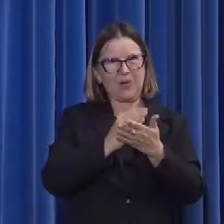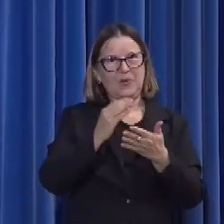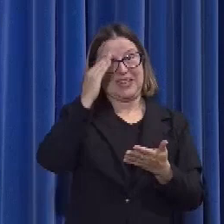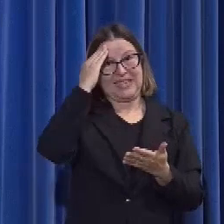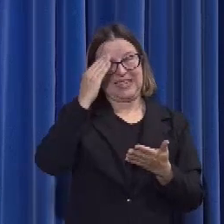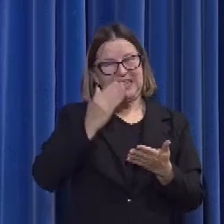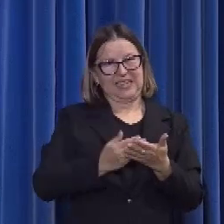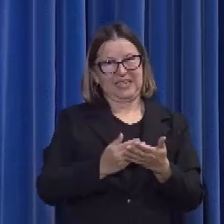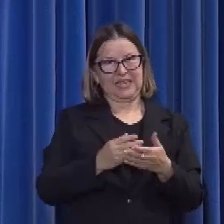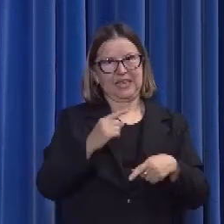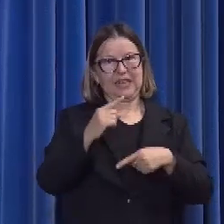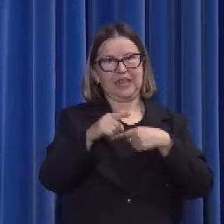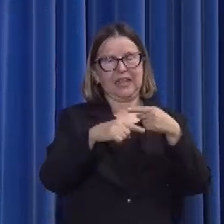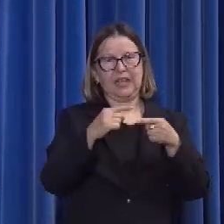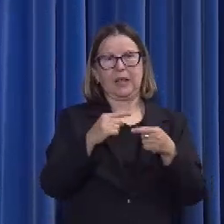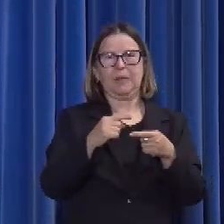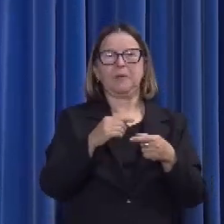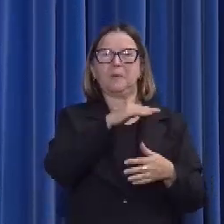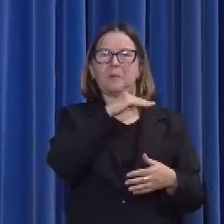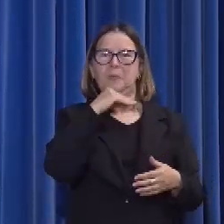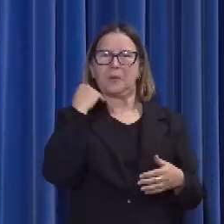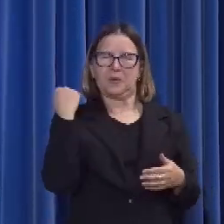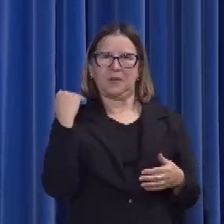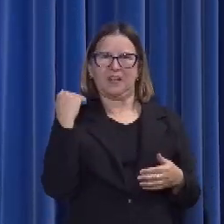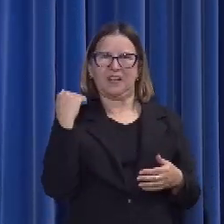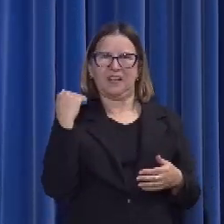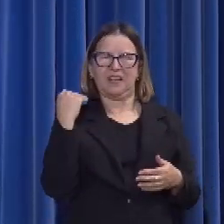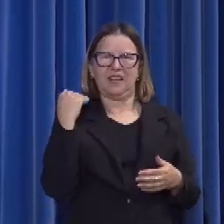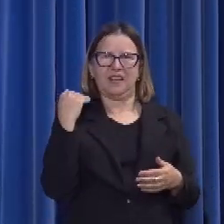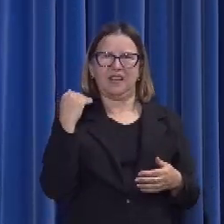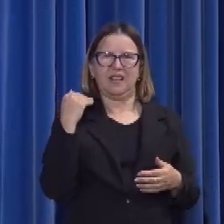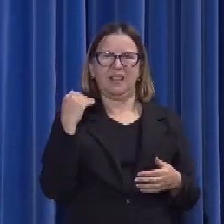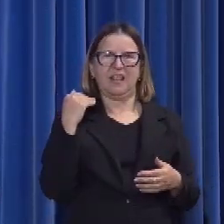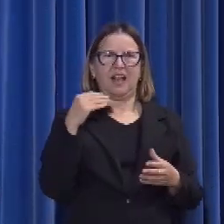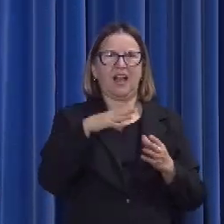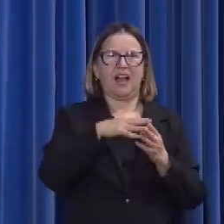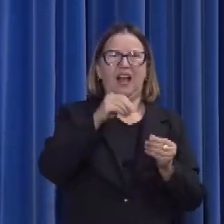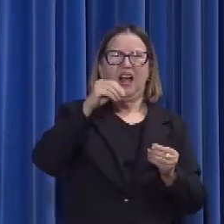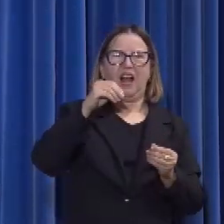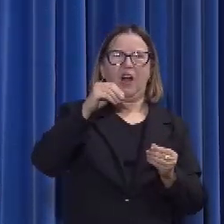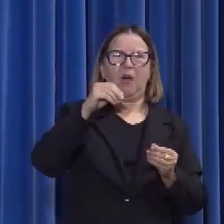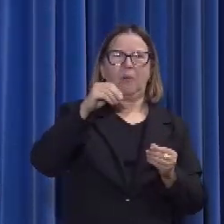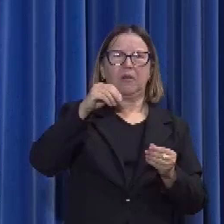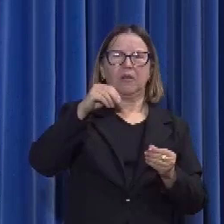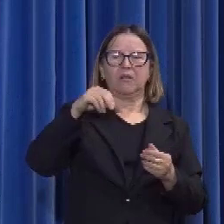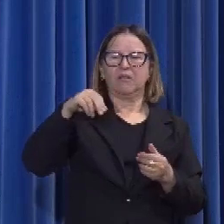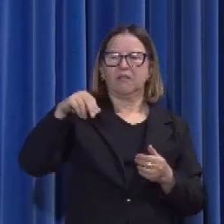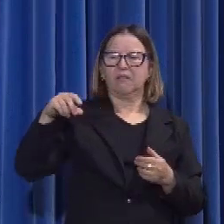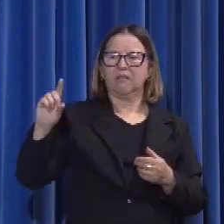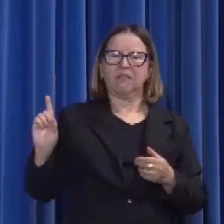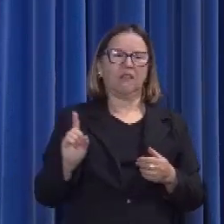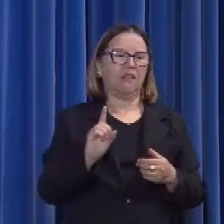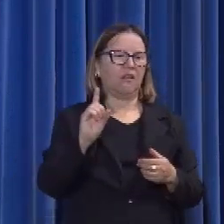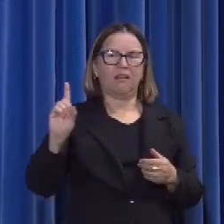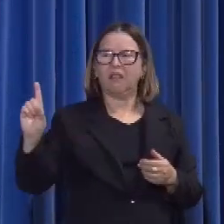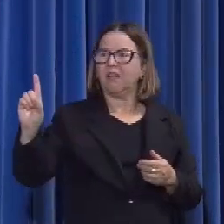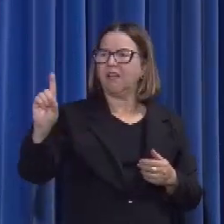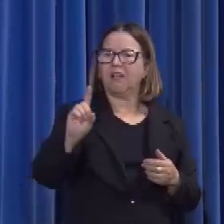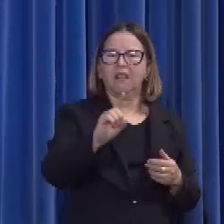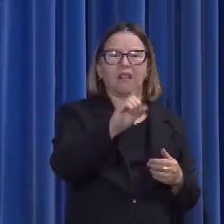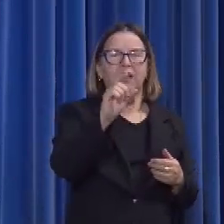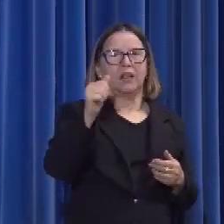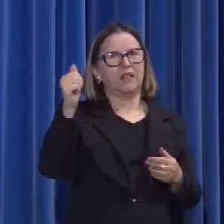saírem deste mundo, serão almas desencarnadas, vagando pelos ares, em uma condição espiritual vaga,